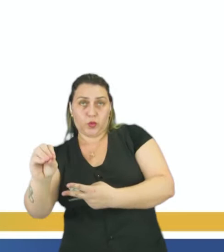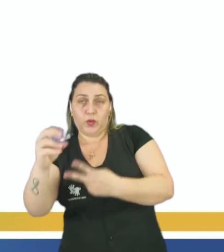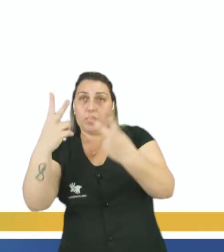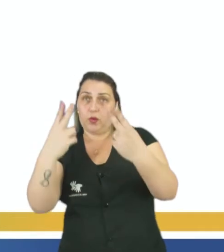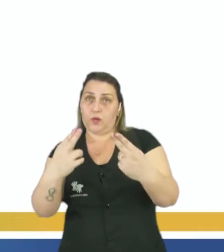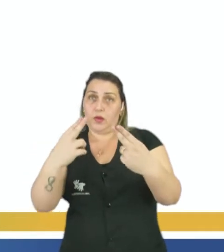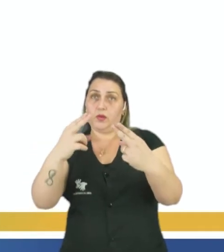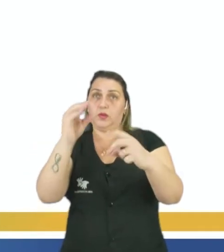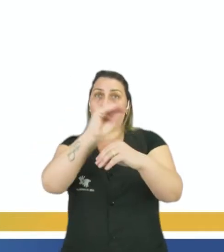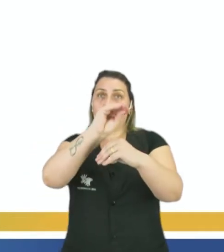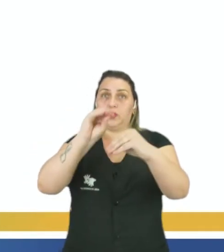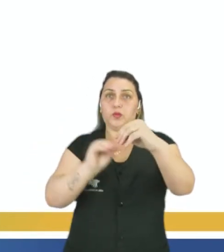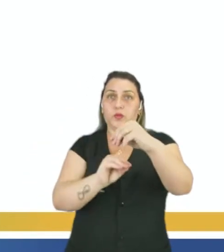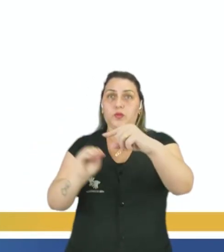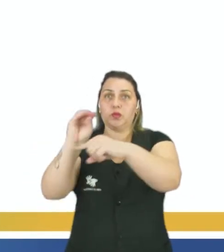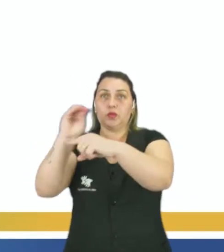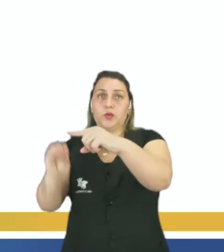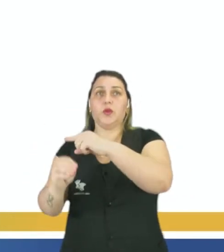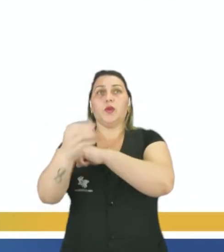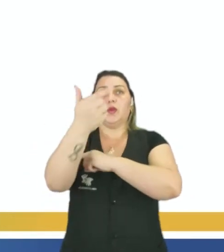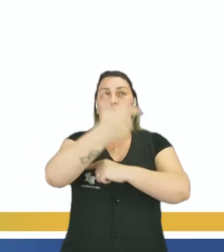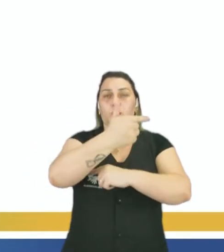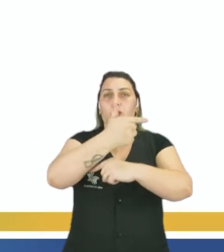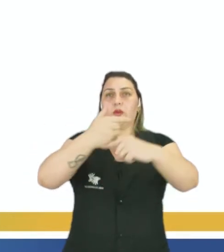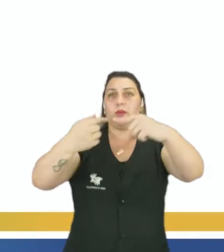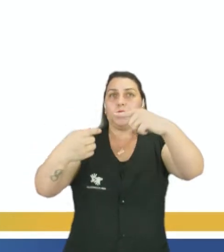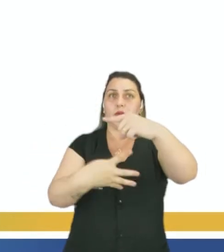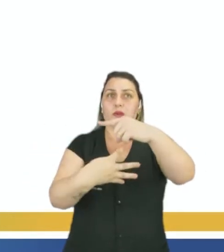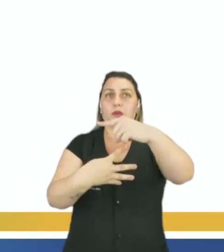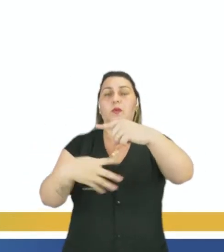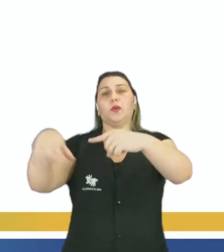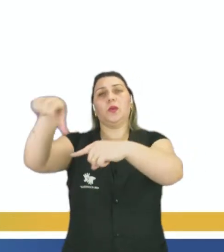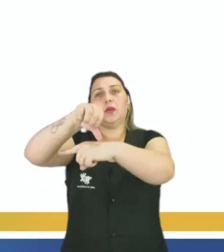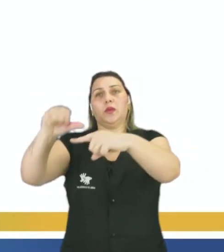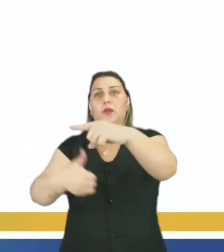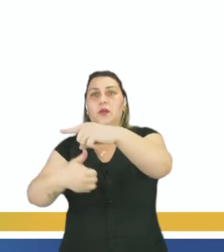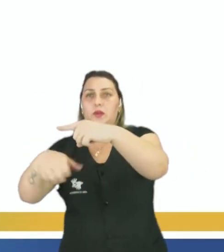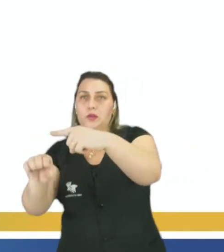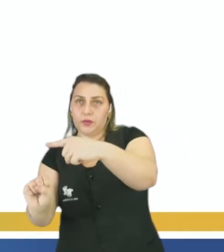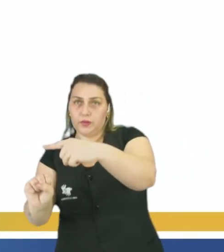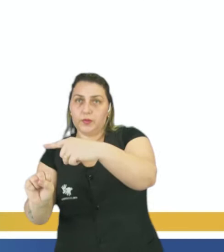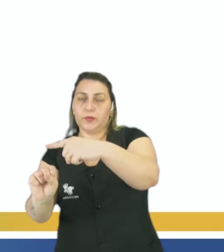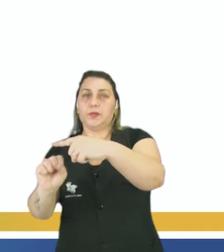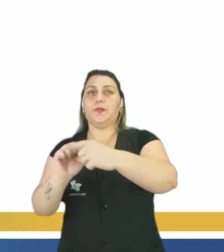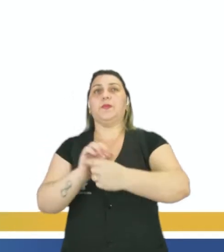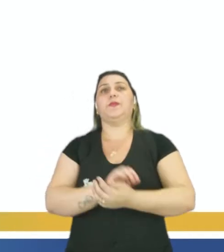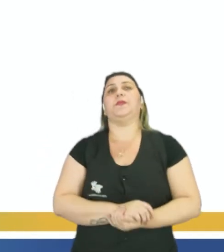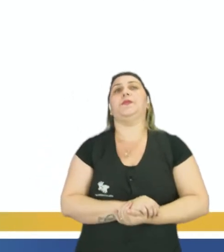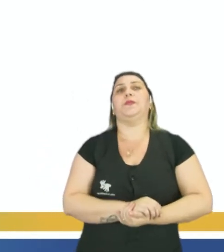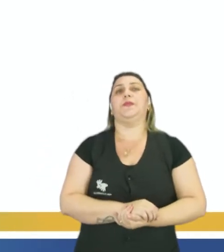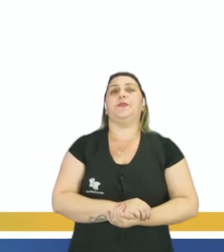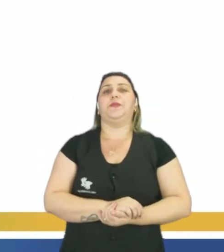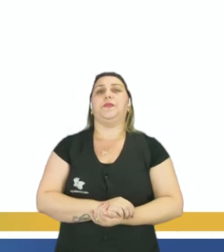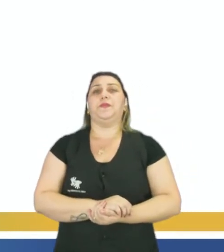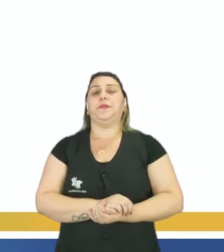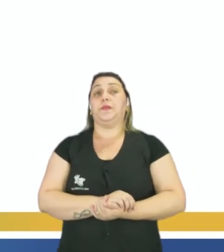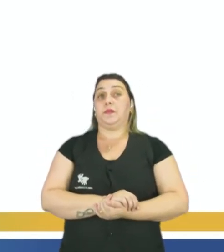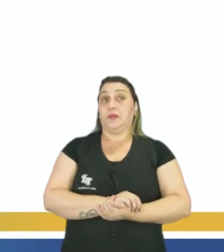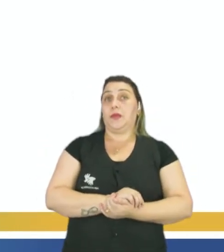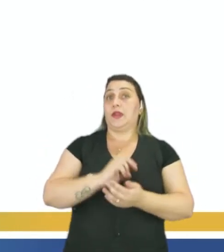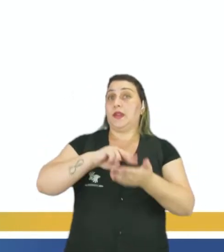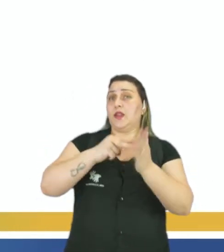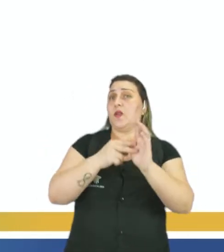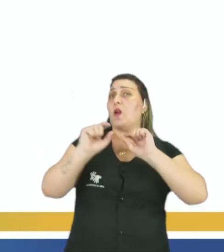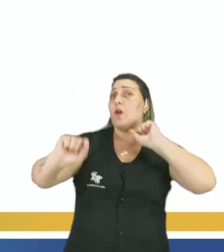Então ficará da seguinte maneira, 2 está para 4, assim como 9 está para 18. Então isso implica